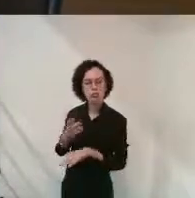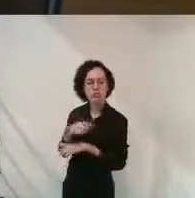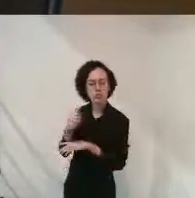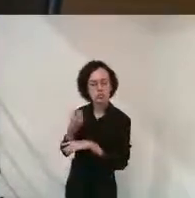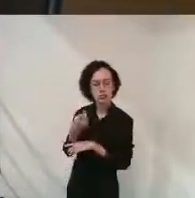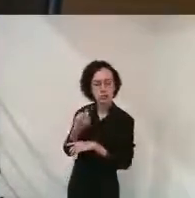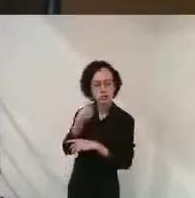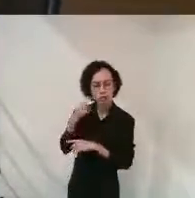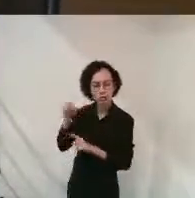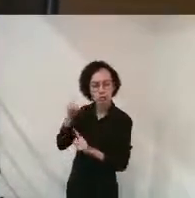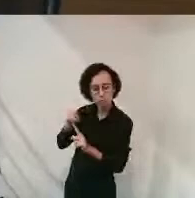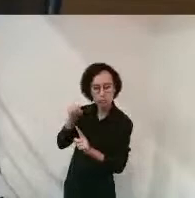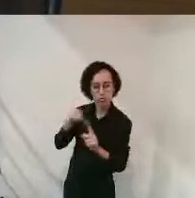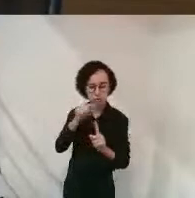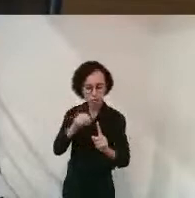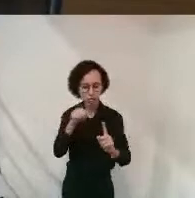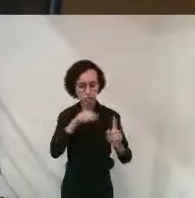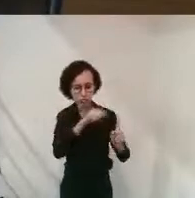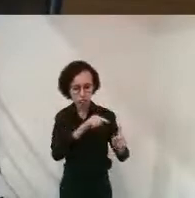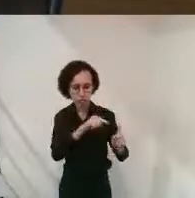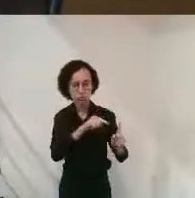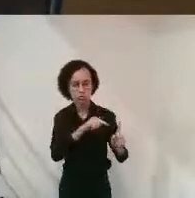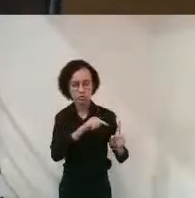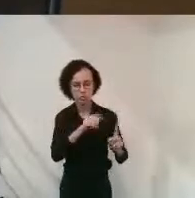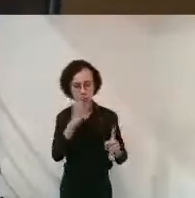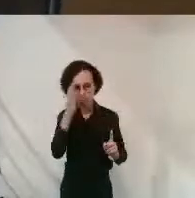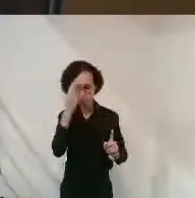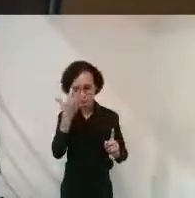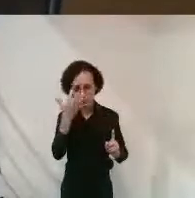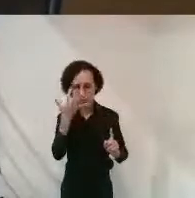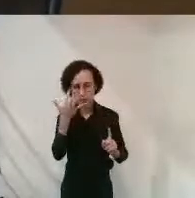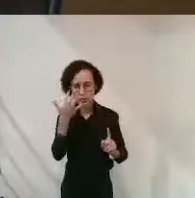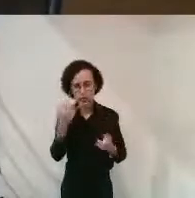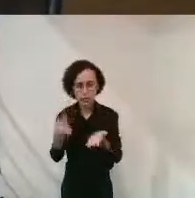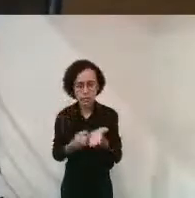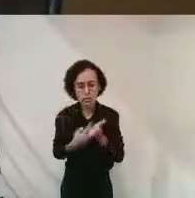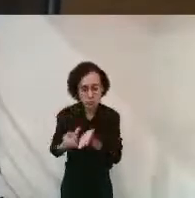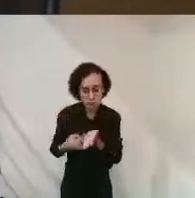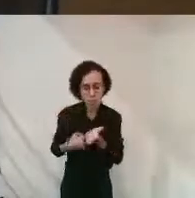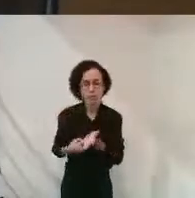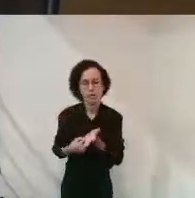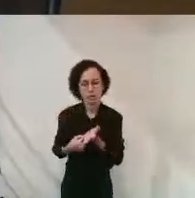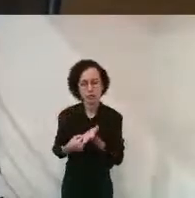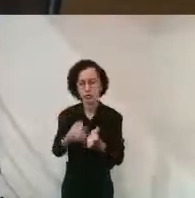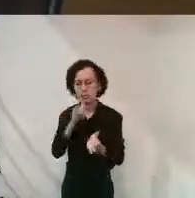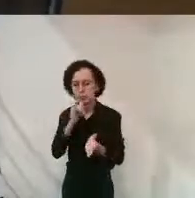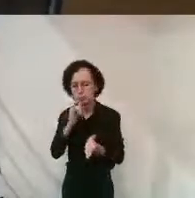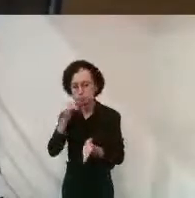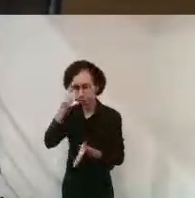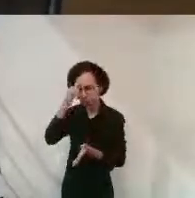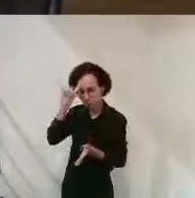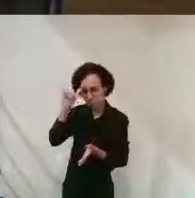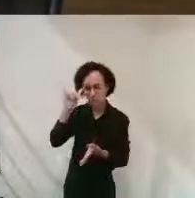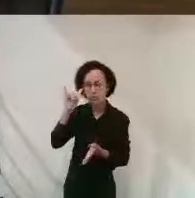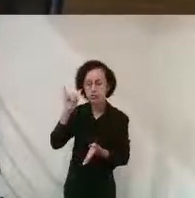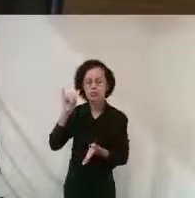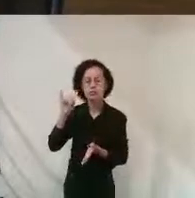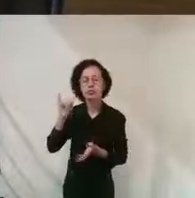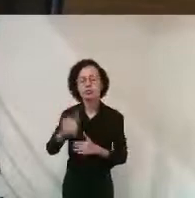estipulamos vários princípios para a realização desses acordos, como, por exemplo, evitar ao